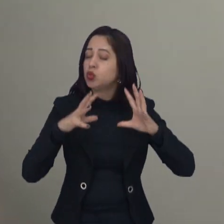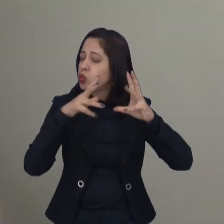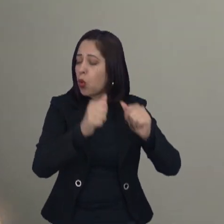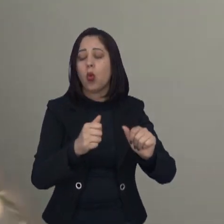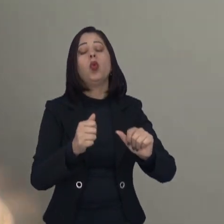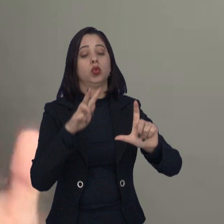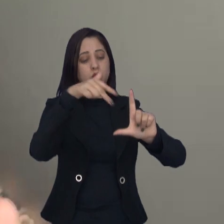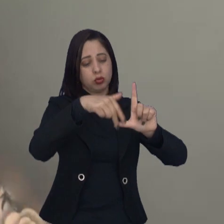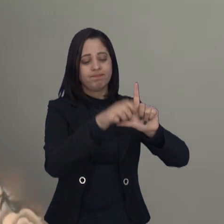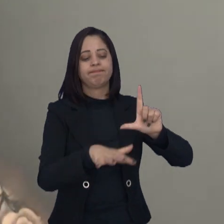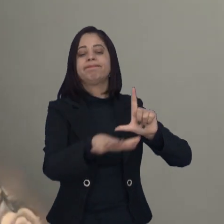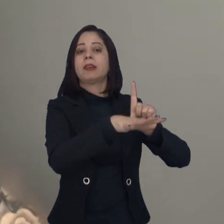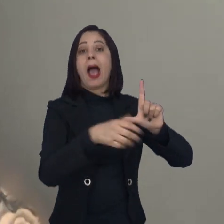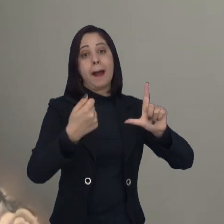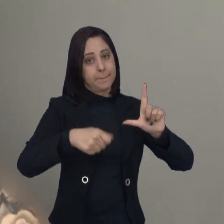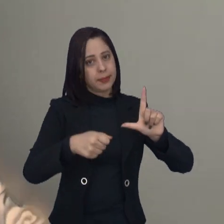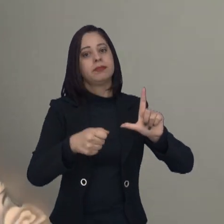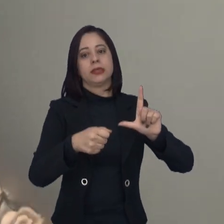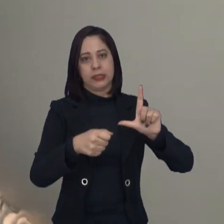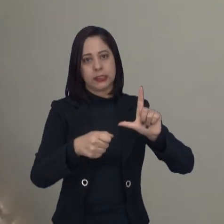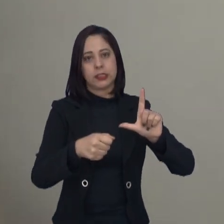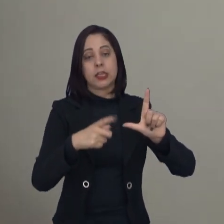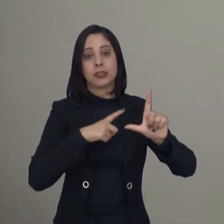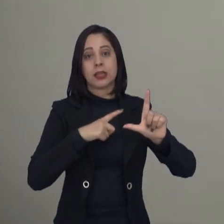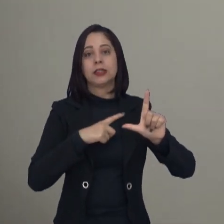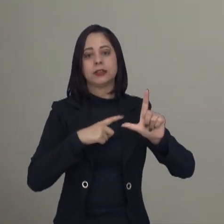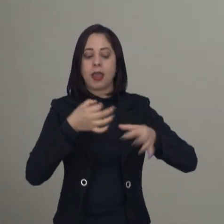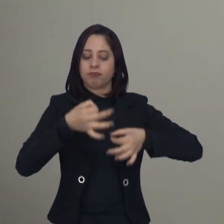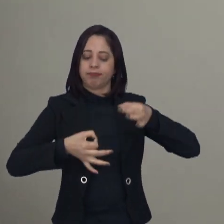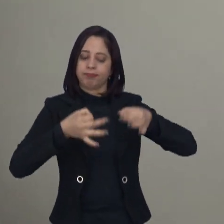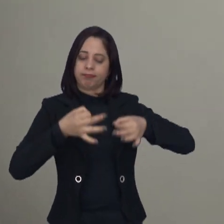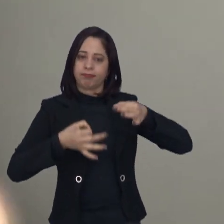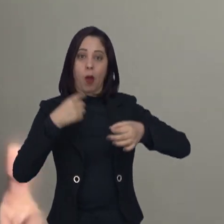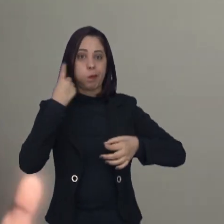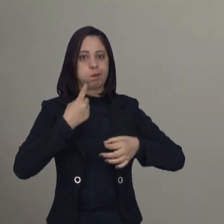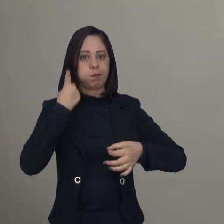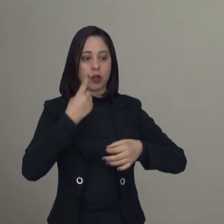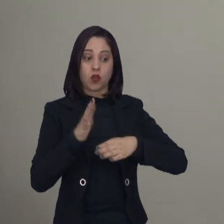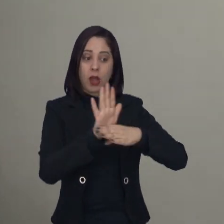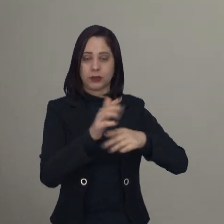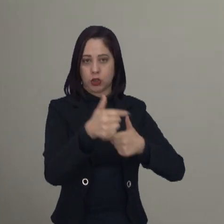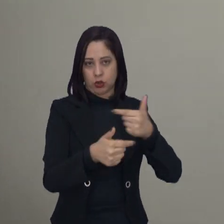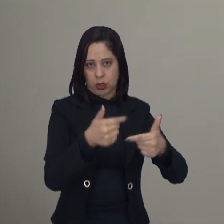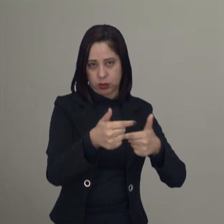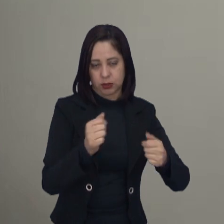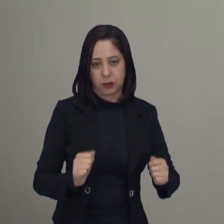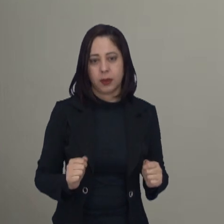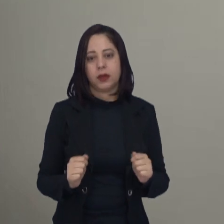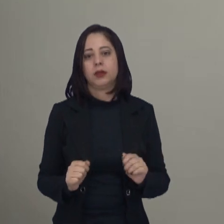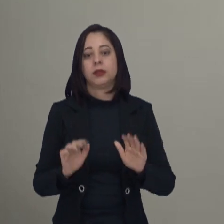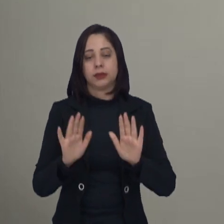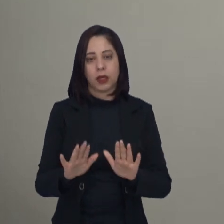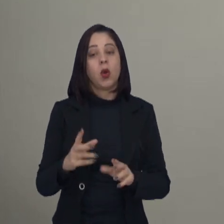de uma equipe jurídica para poder exercer direito do seu trabalho, mas normalmente são as de alta performance que se preocupam mais com isso, né? Então, a